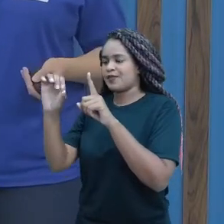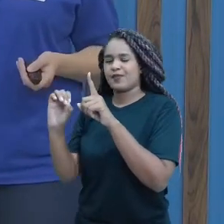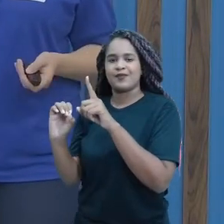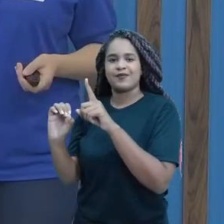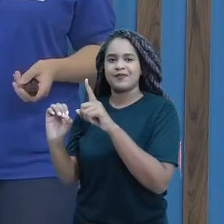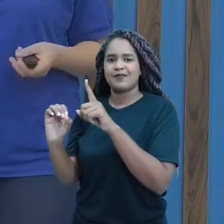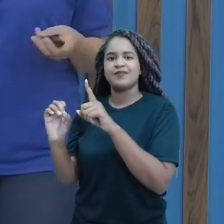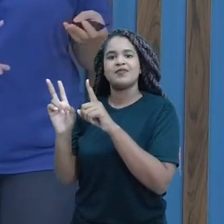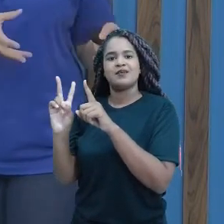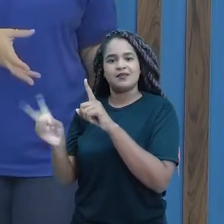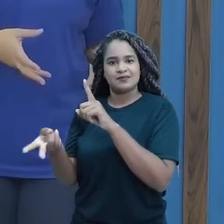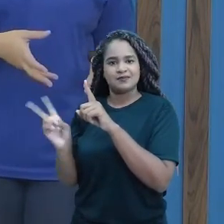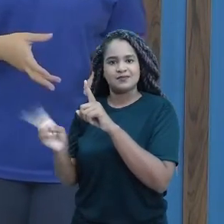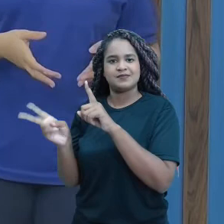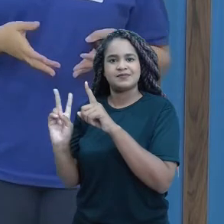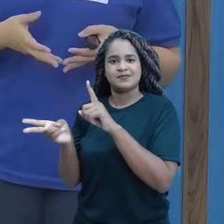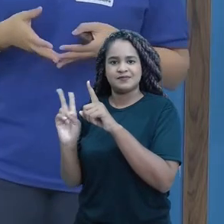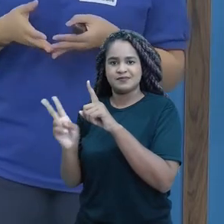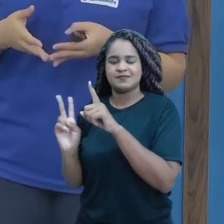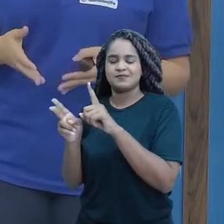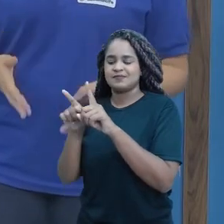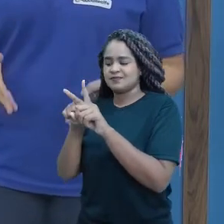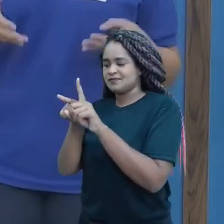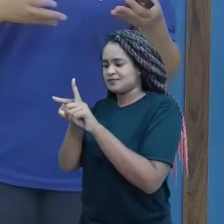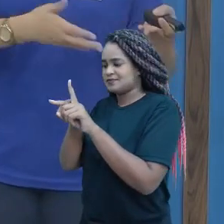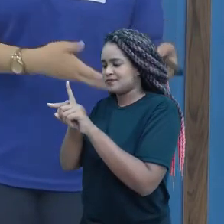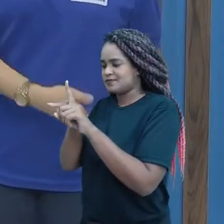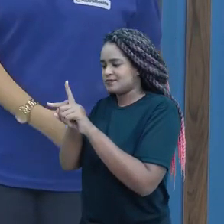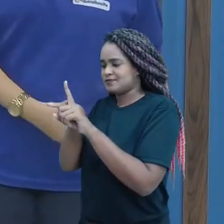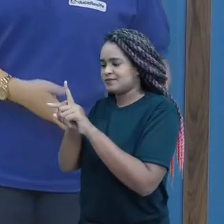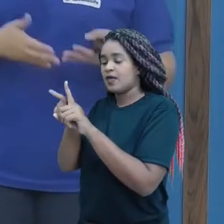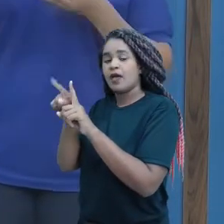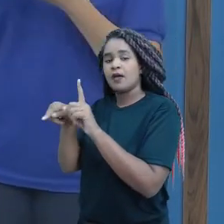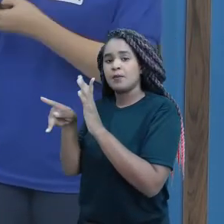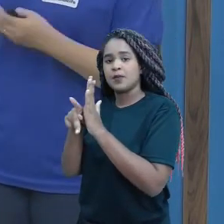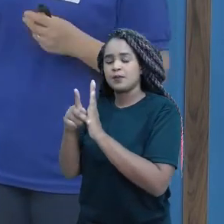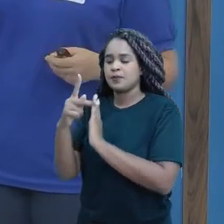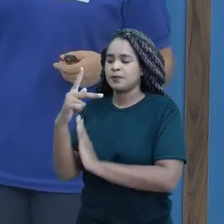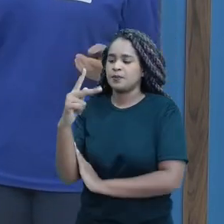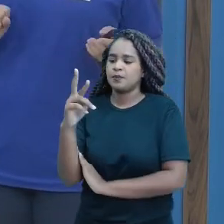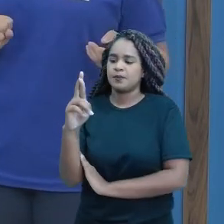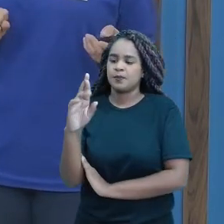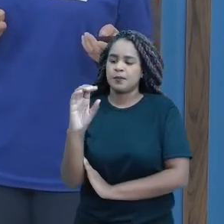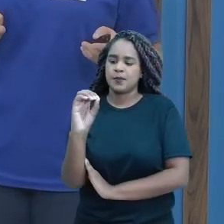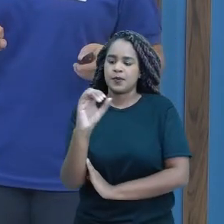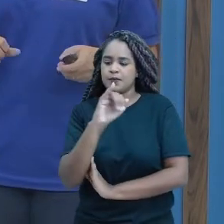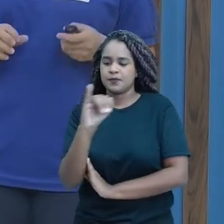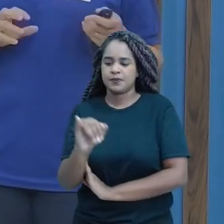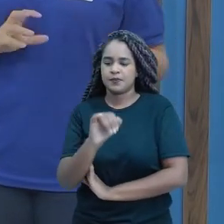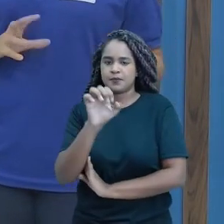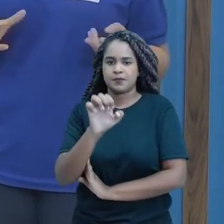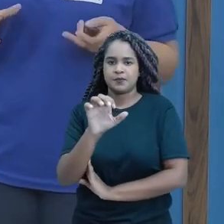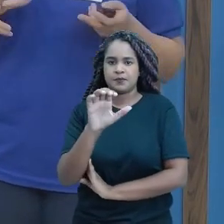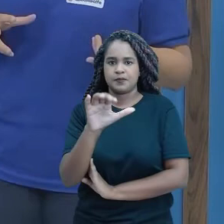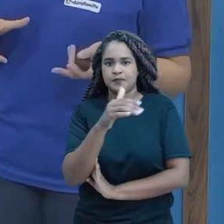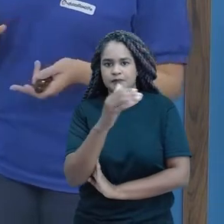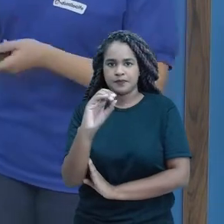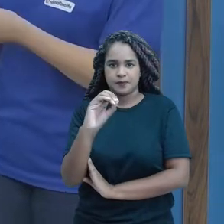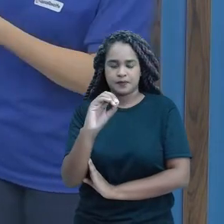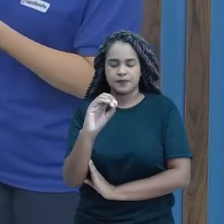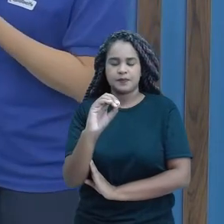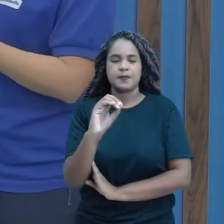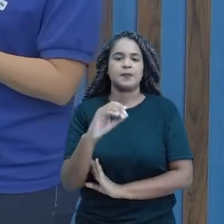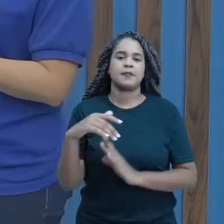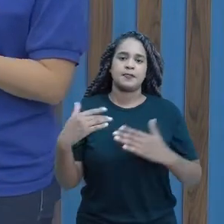triângulo retângulo e a sombra, ela vai estar sendo a projeção daquele objeto que está ali. Então, normalmente, a gente